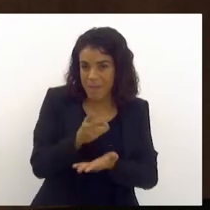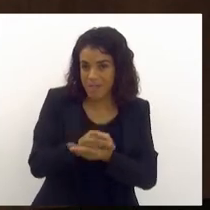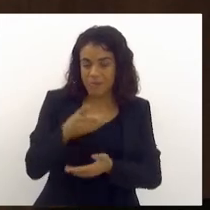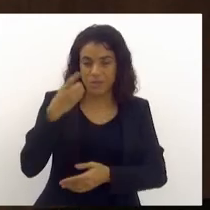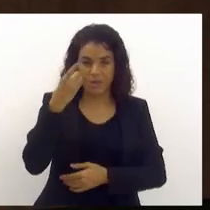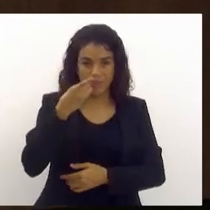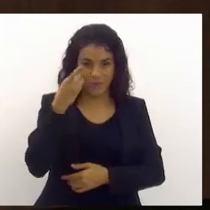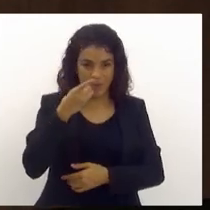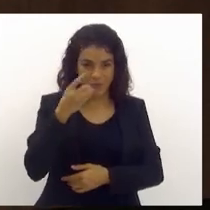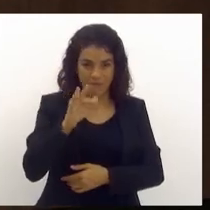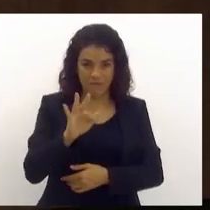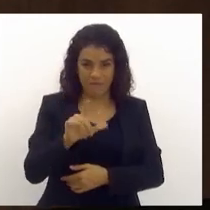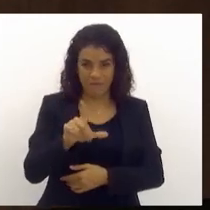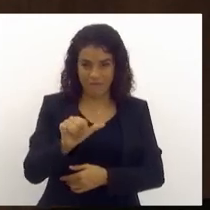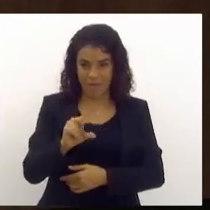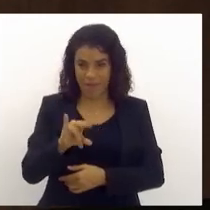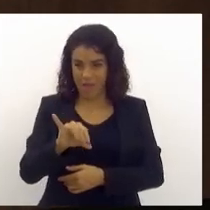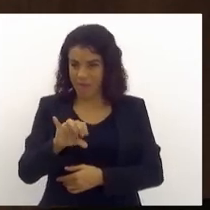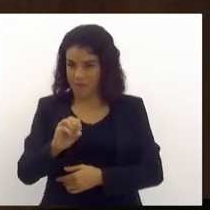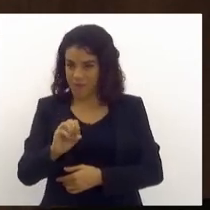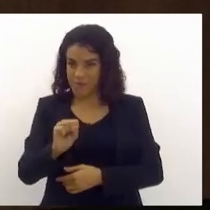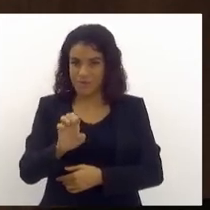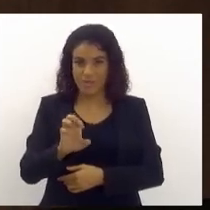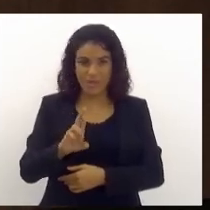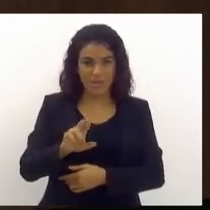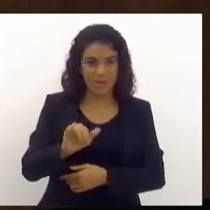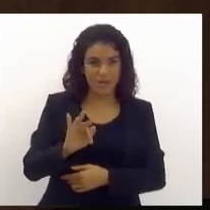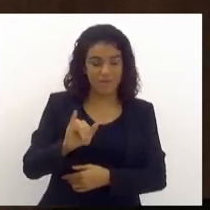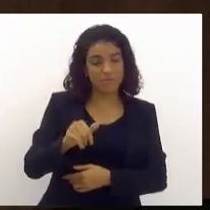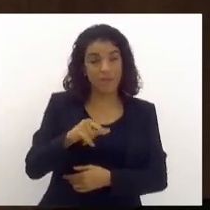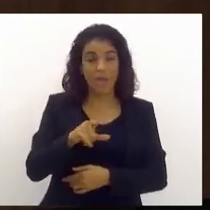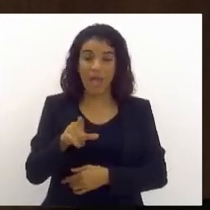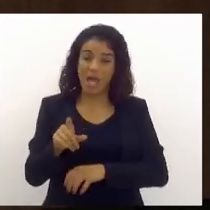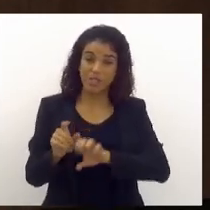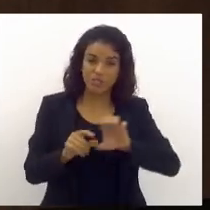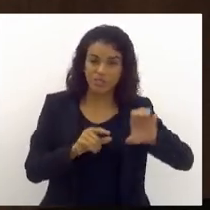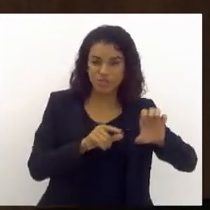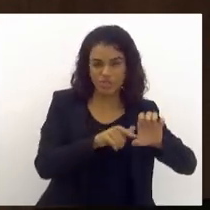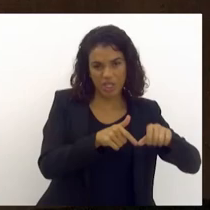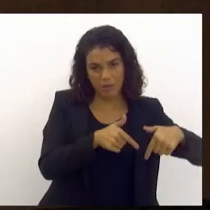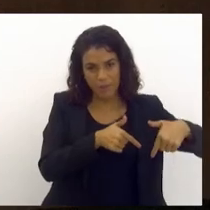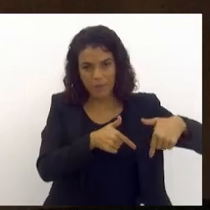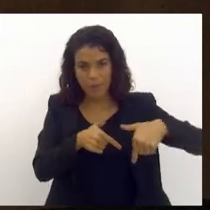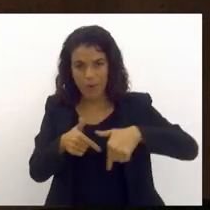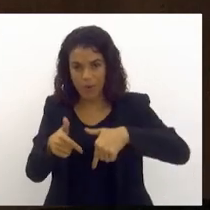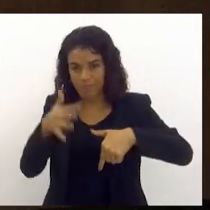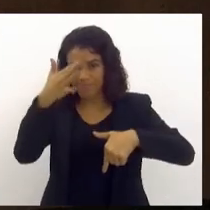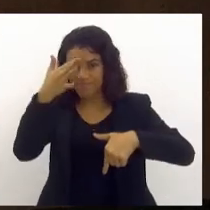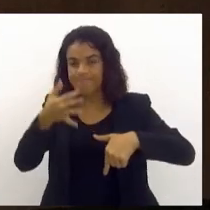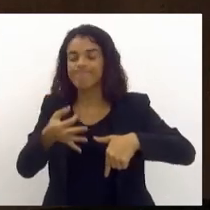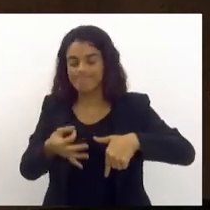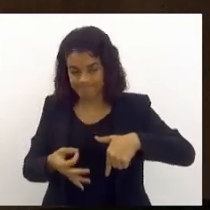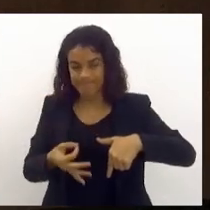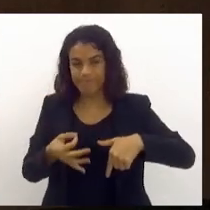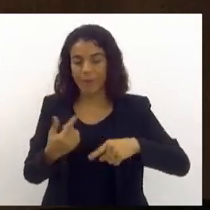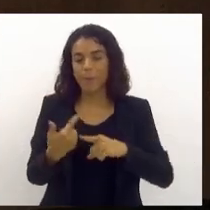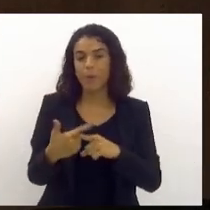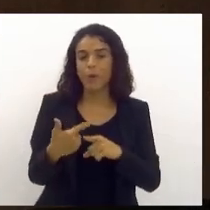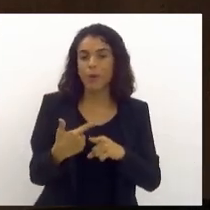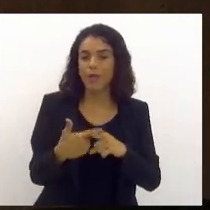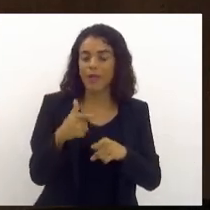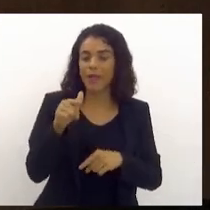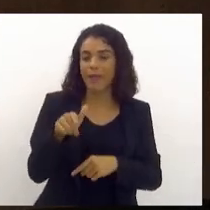deputado Flávio Serafini, a esquerda, ela fez um gesto também de compreensão, porque...